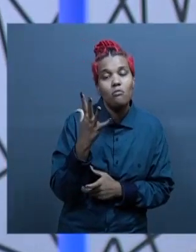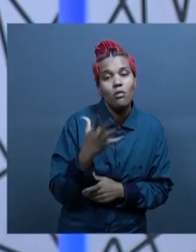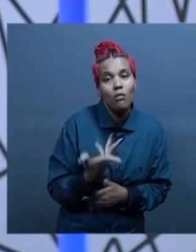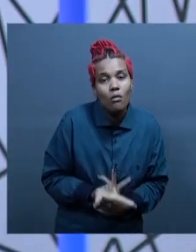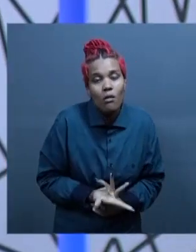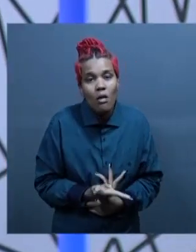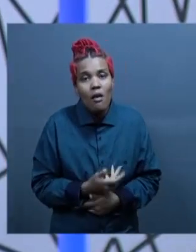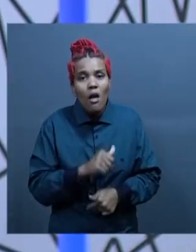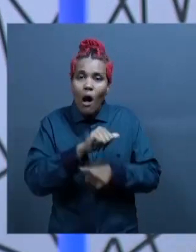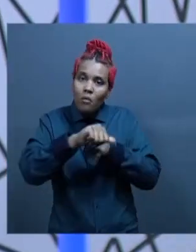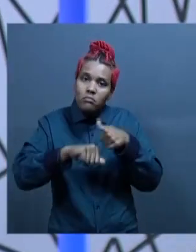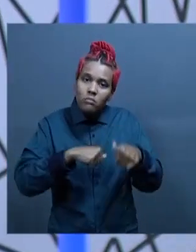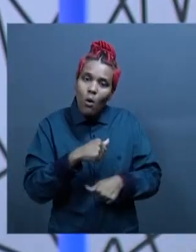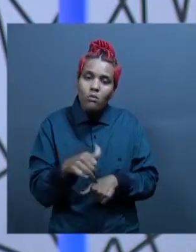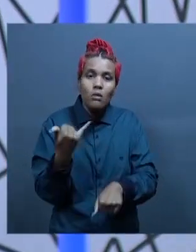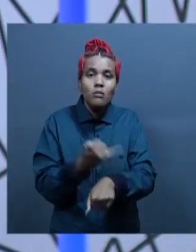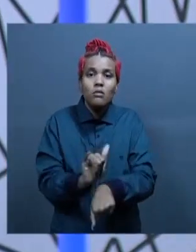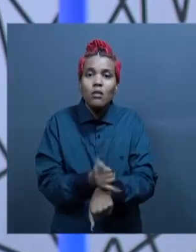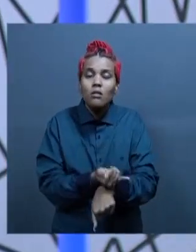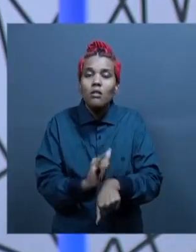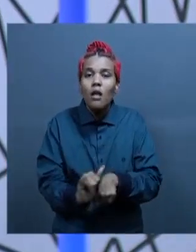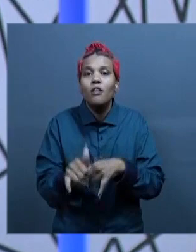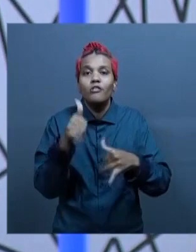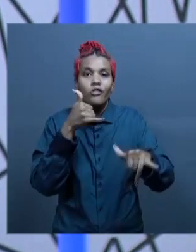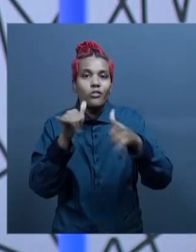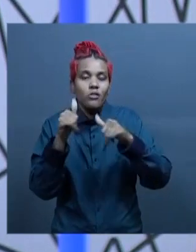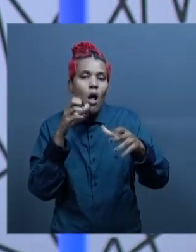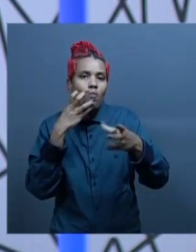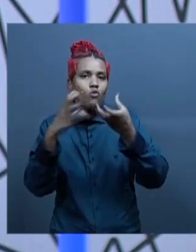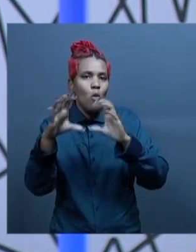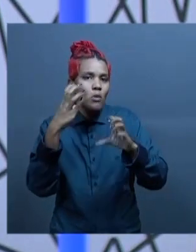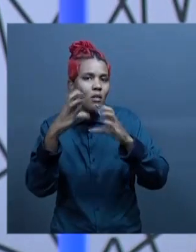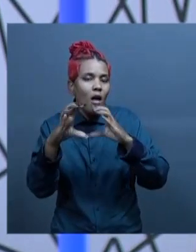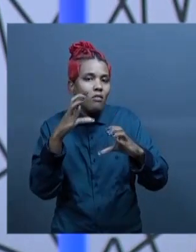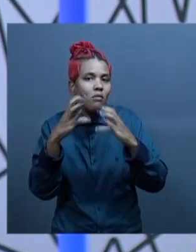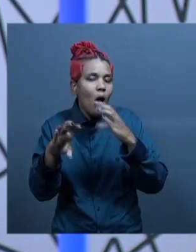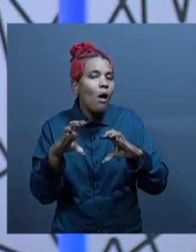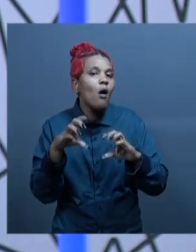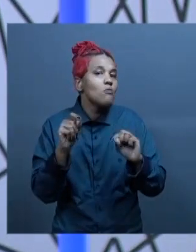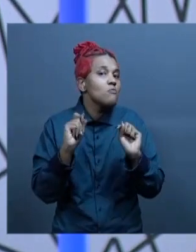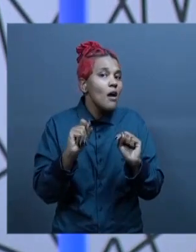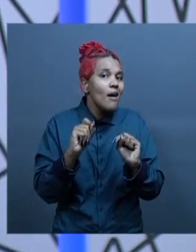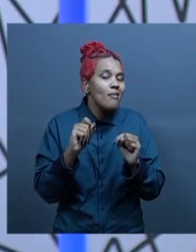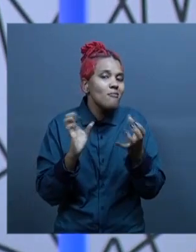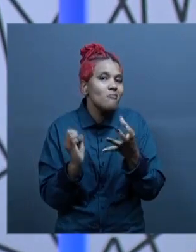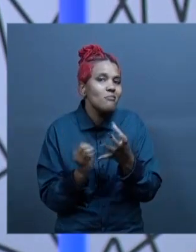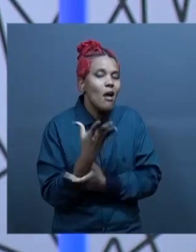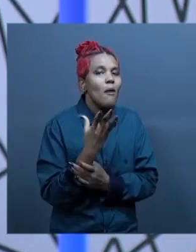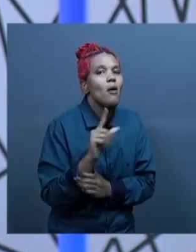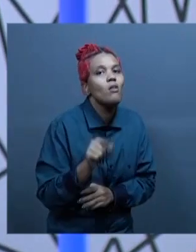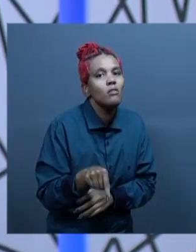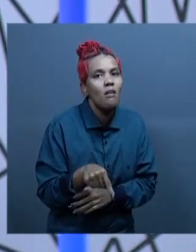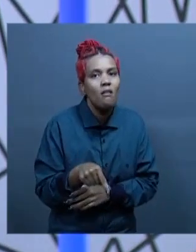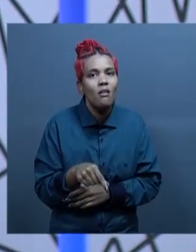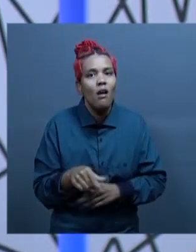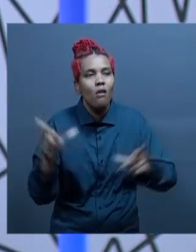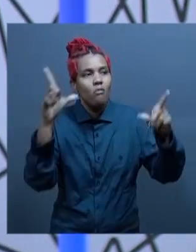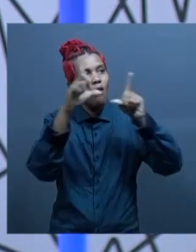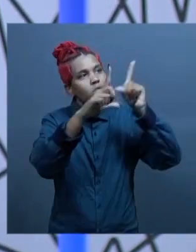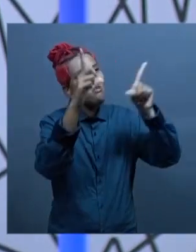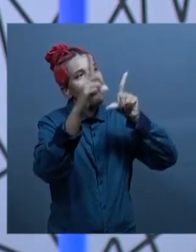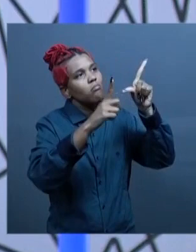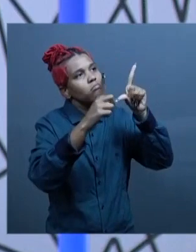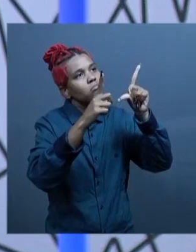outra estratégia de comunicação aparecem surge então hoje você vê dentro das dos telões né no